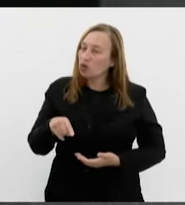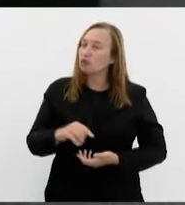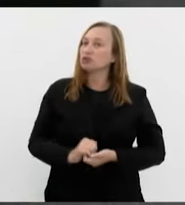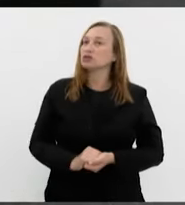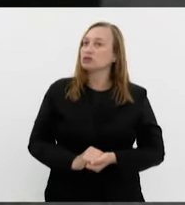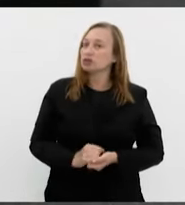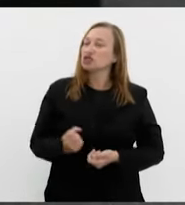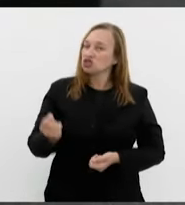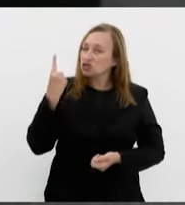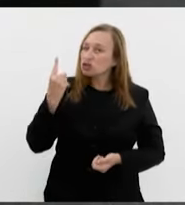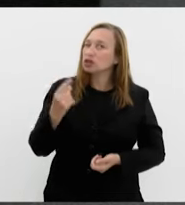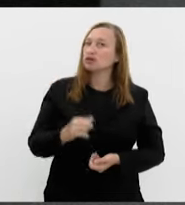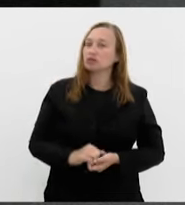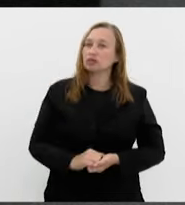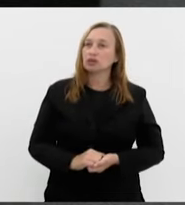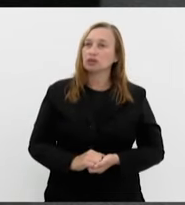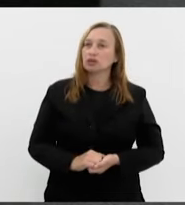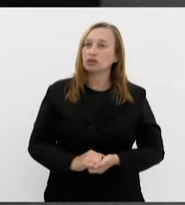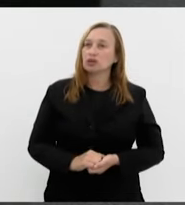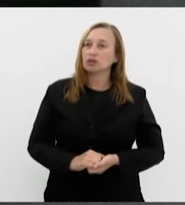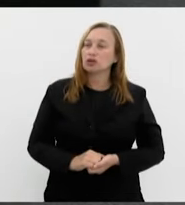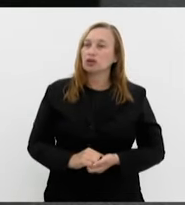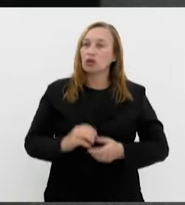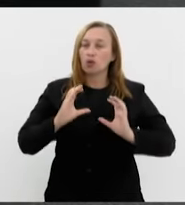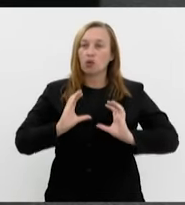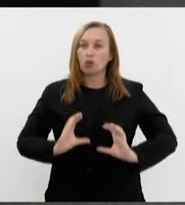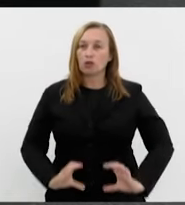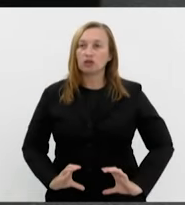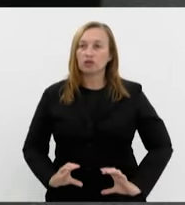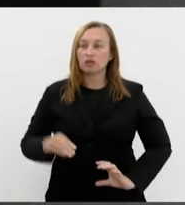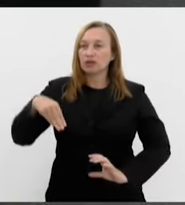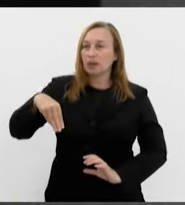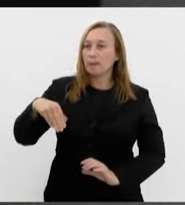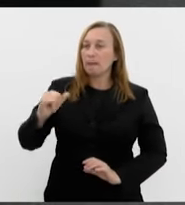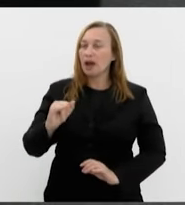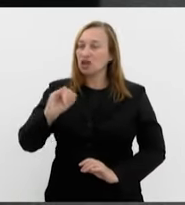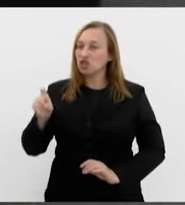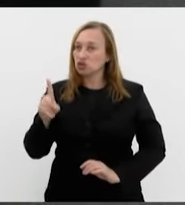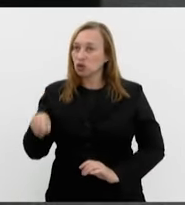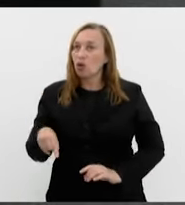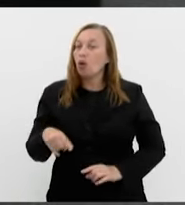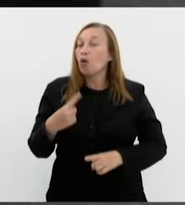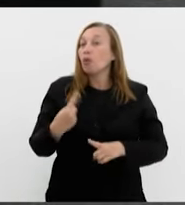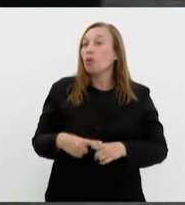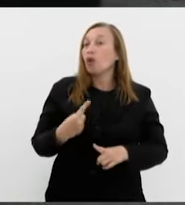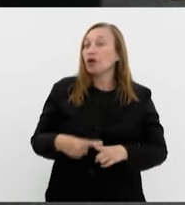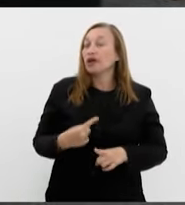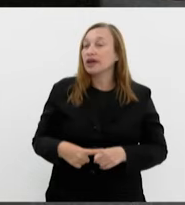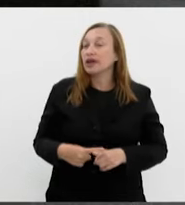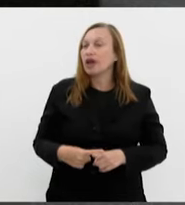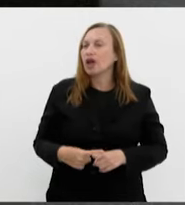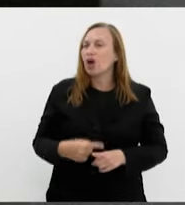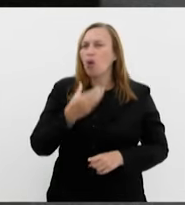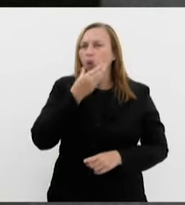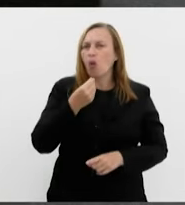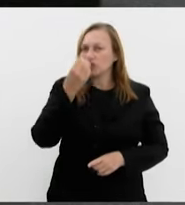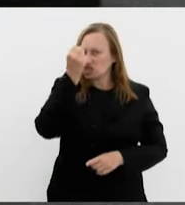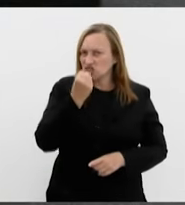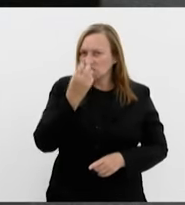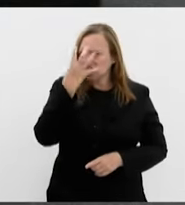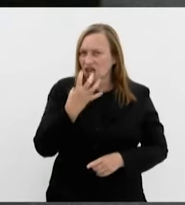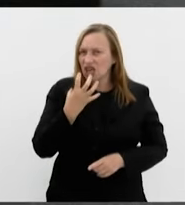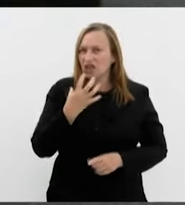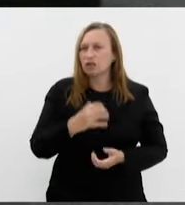causa muita estranheza a postura do Major Clímaco, porque, assim, ele é um cara muito sério, ele é um